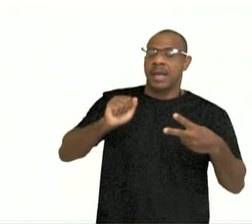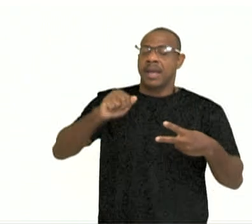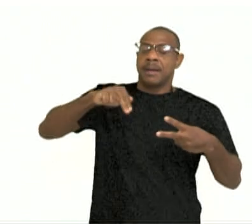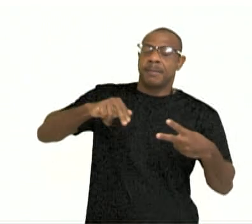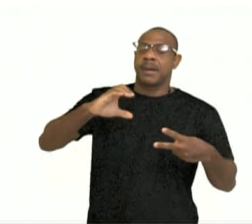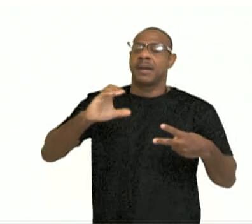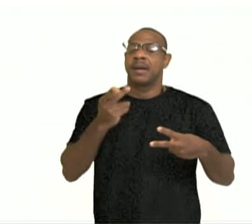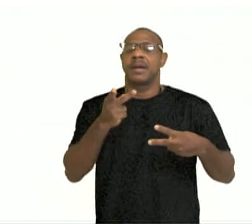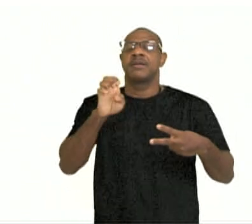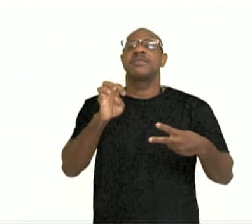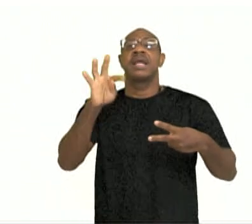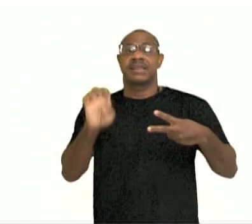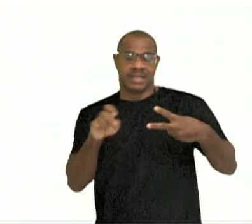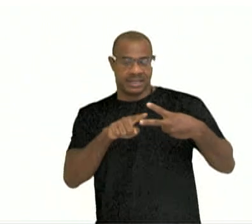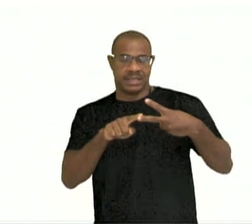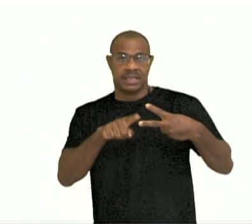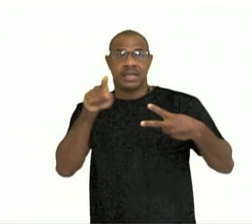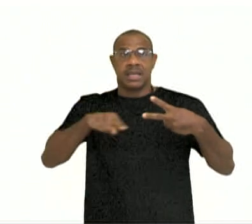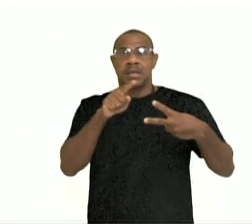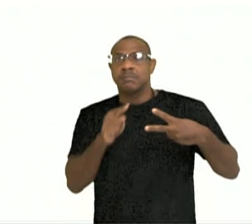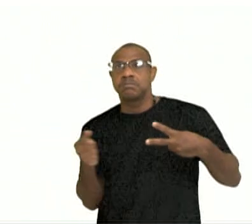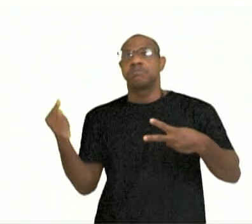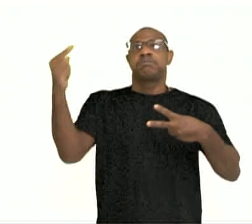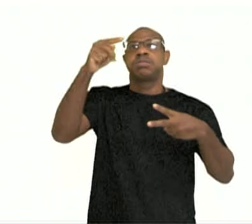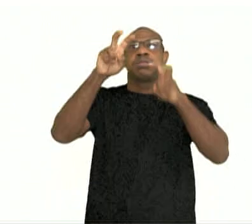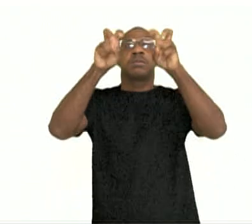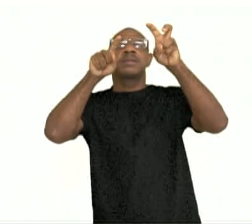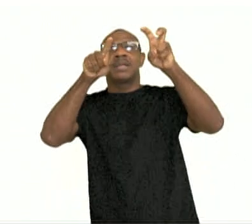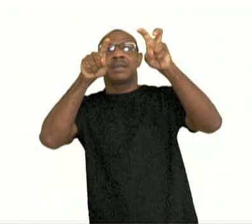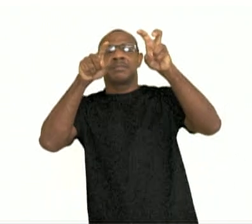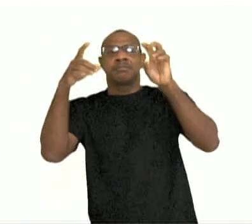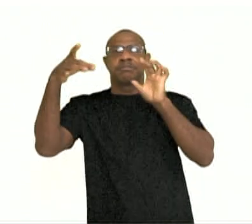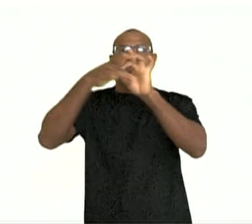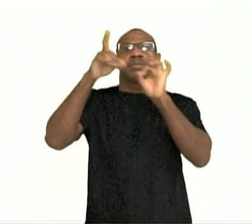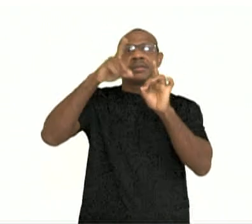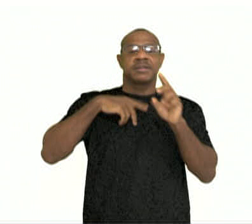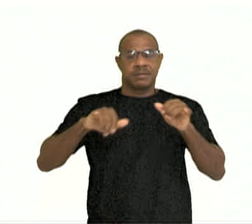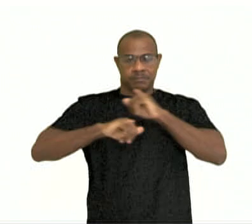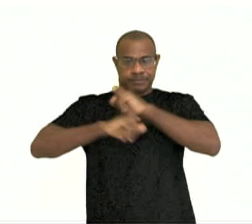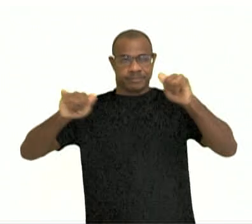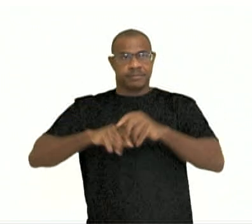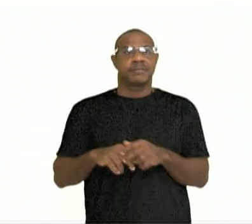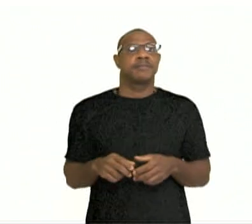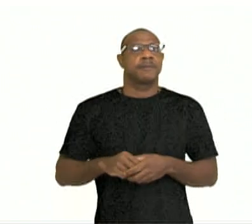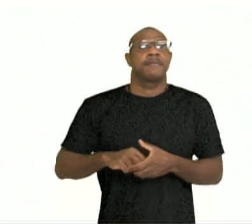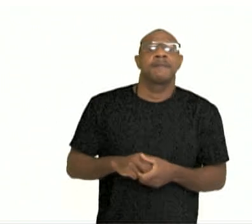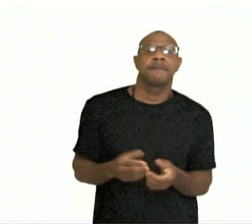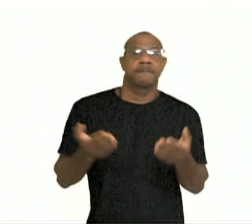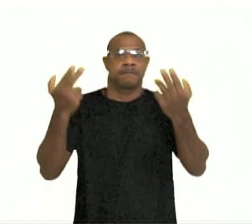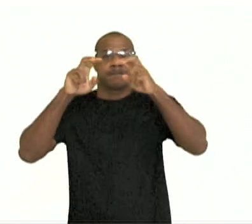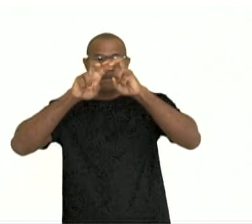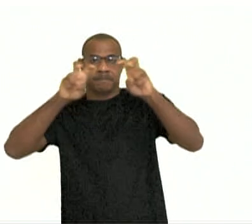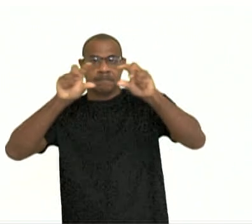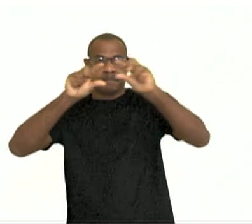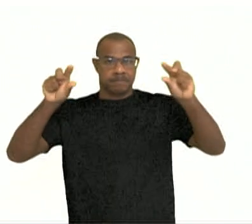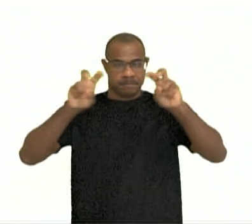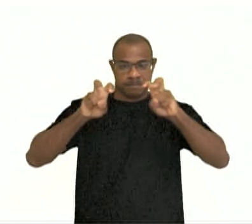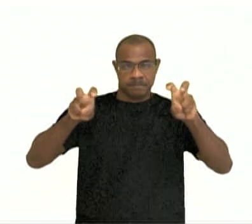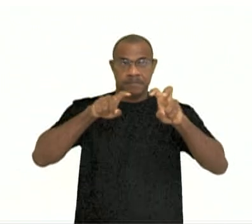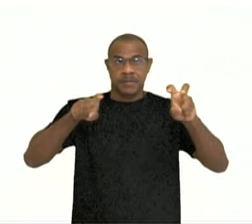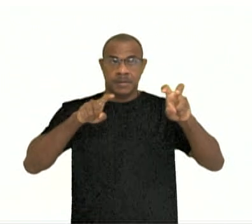que sintetiza o tema que será abordado, e o outro um pouco maior, o qual auxilia o entendimento do